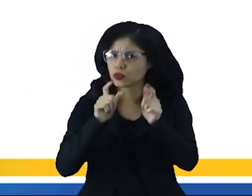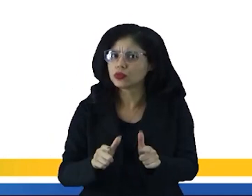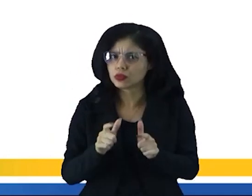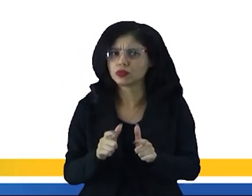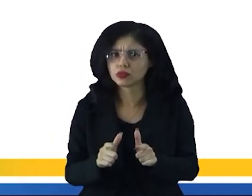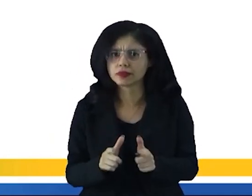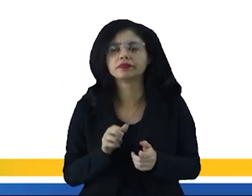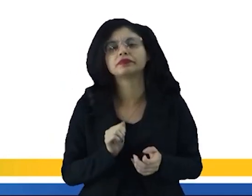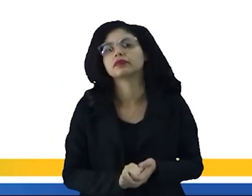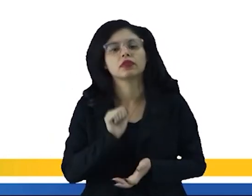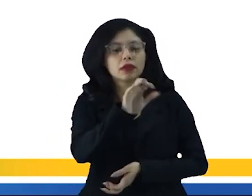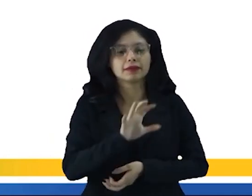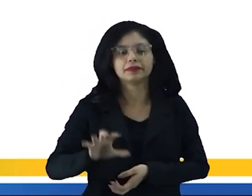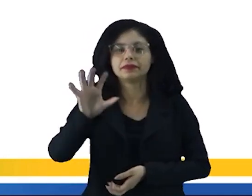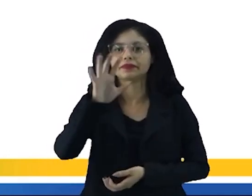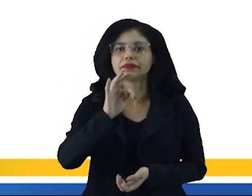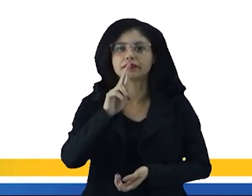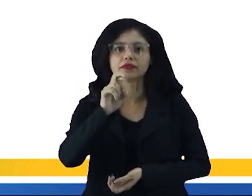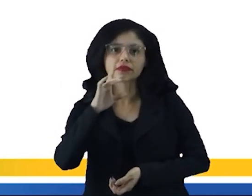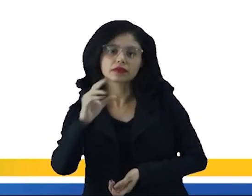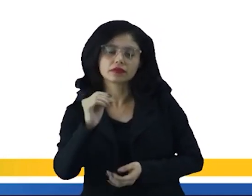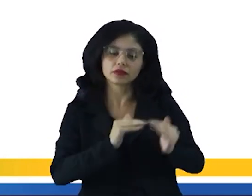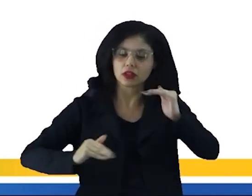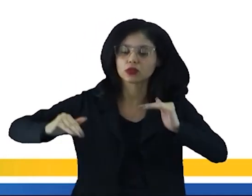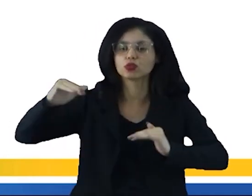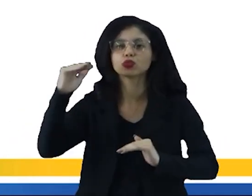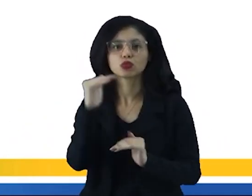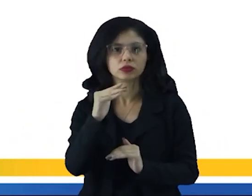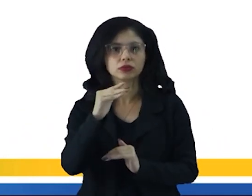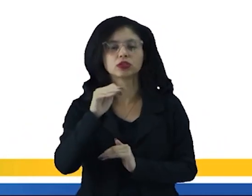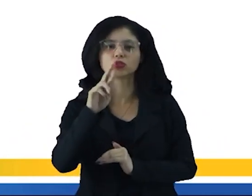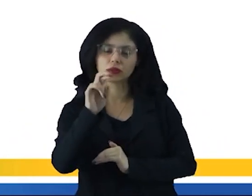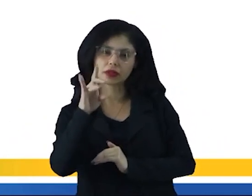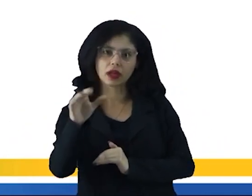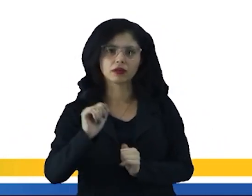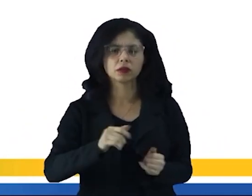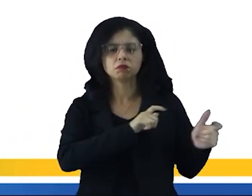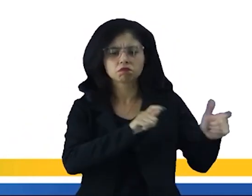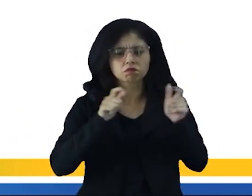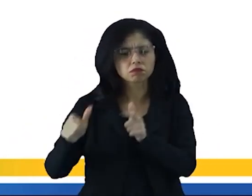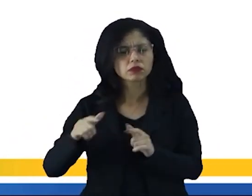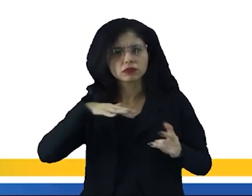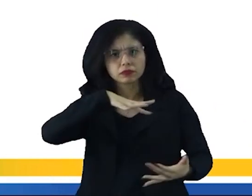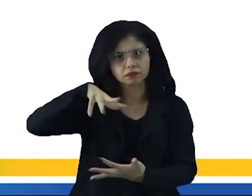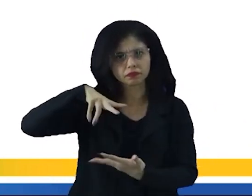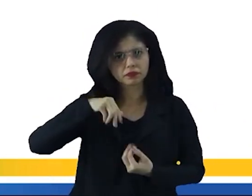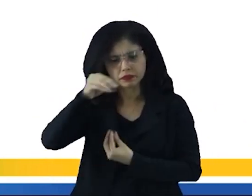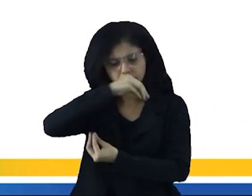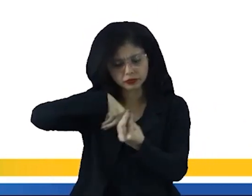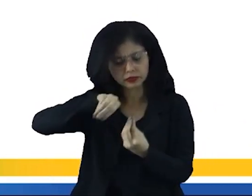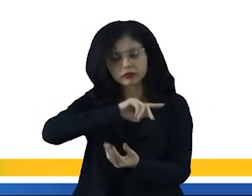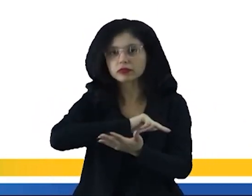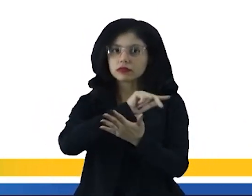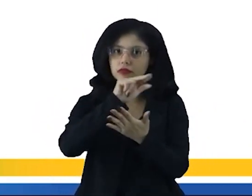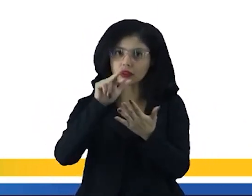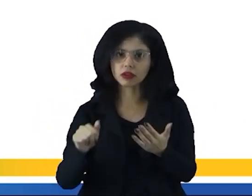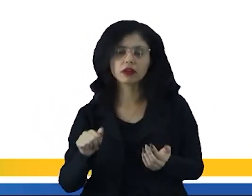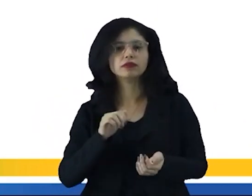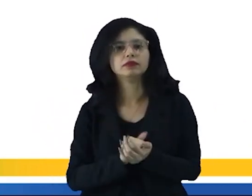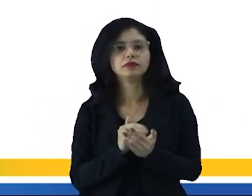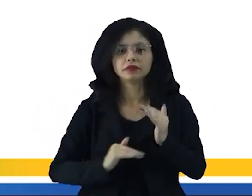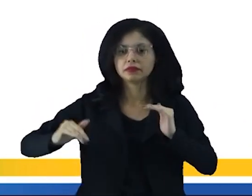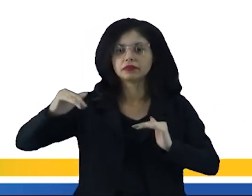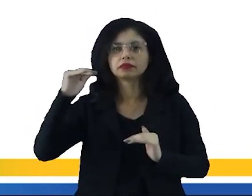localização? São áreas tropicais e subtropicais, ocupando a maior parte do globo e envolvendo diversos